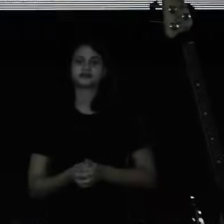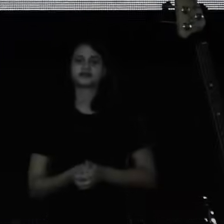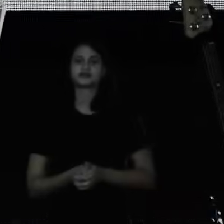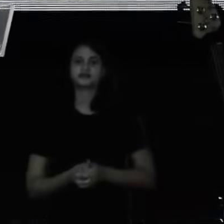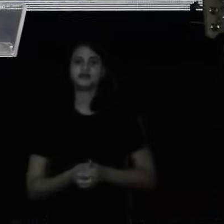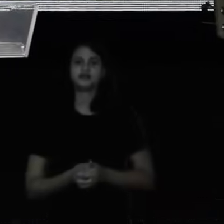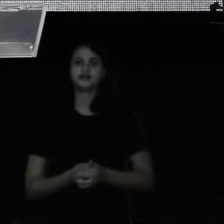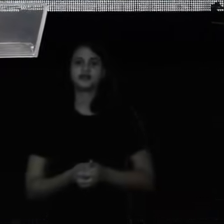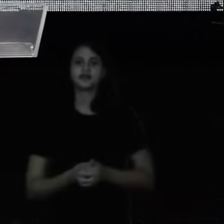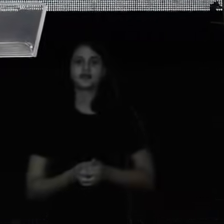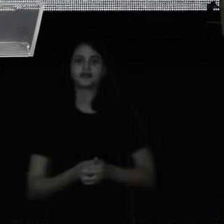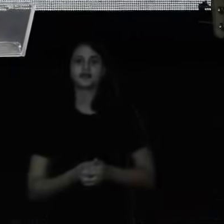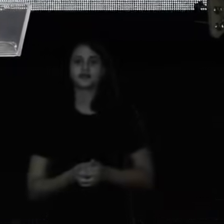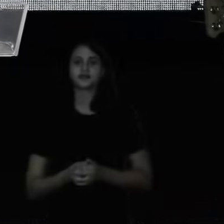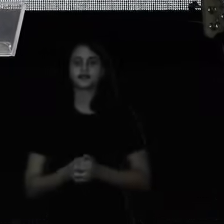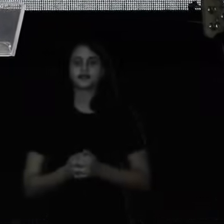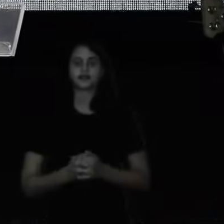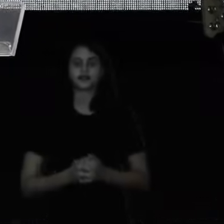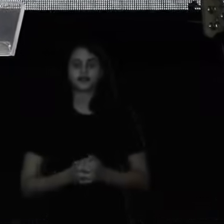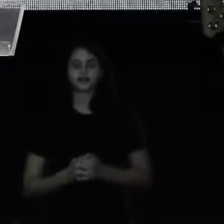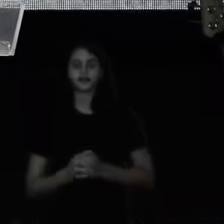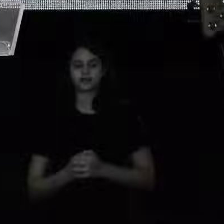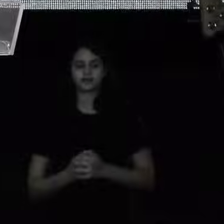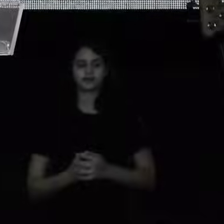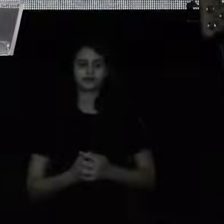Deixa eu te explicar uma coisa.